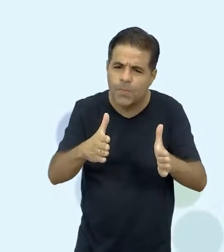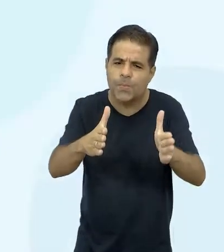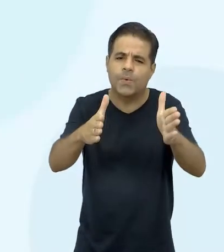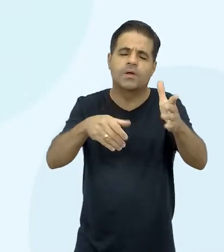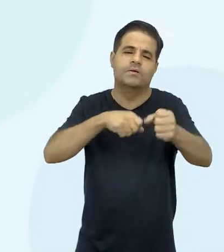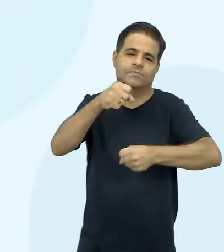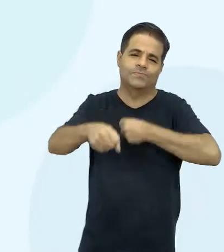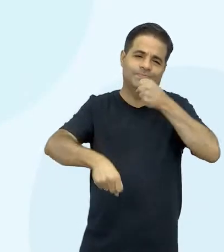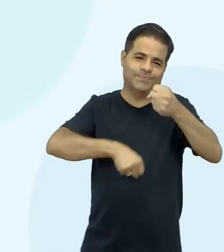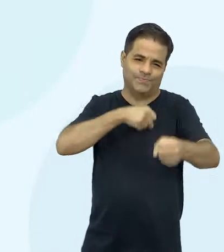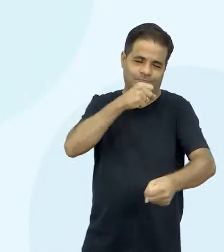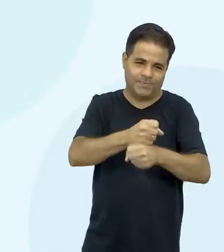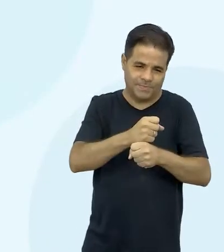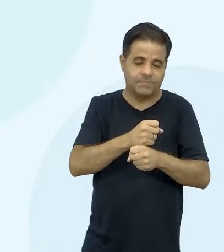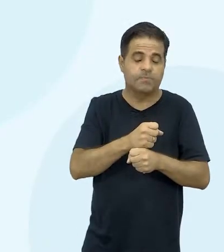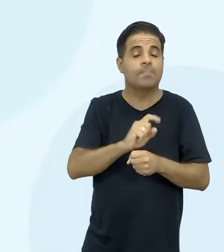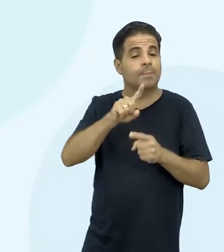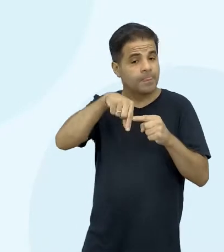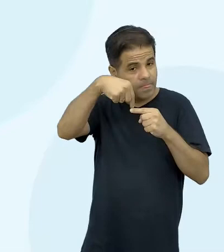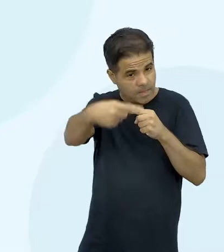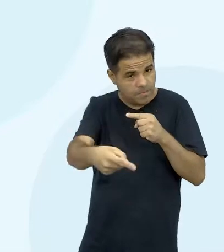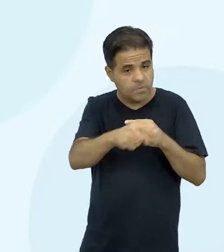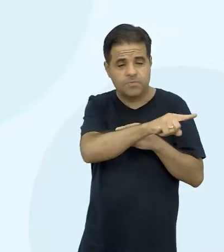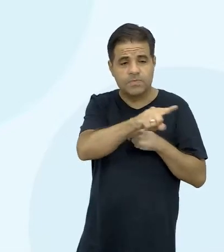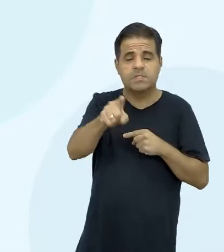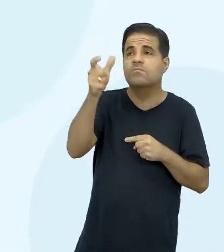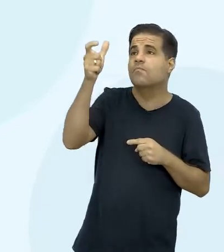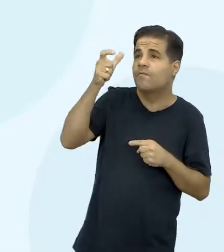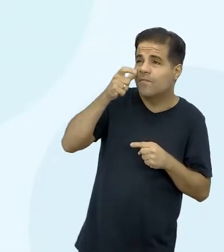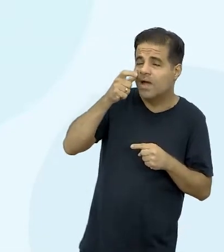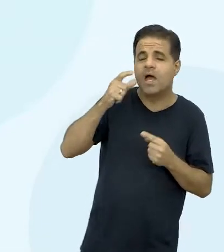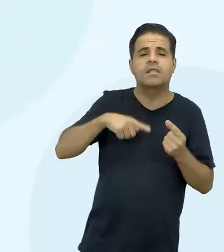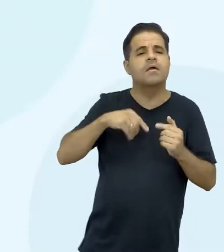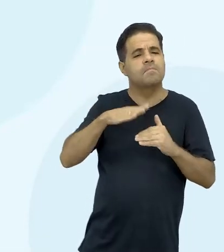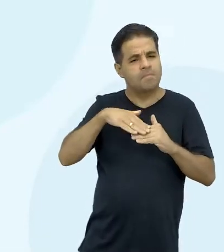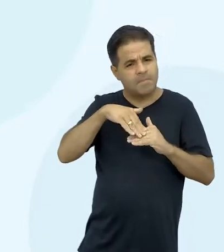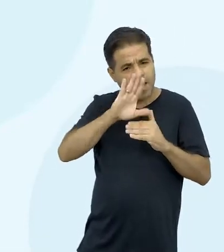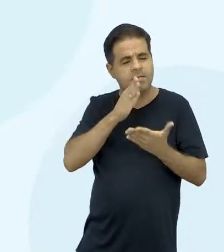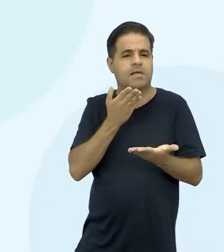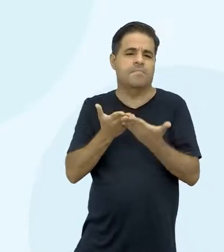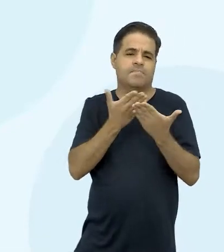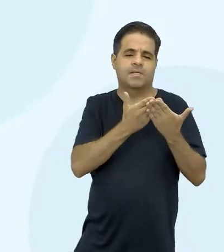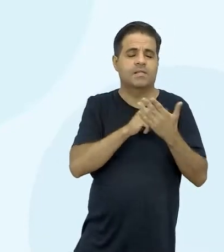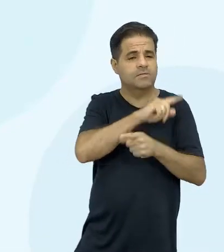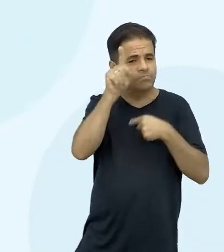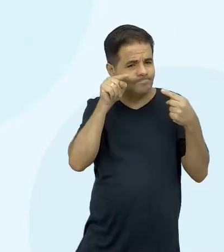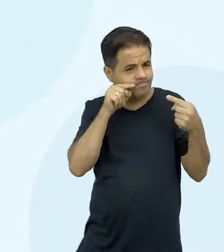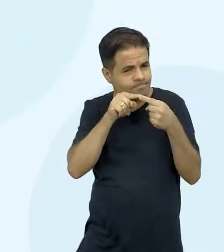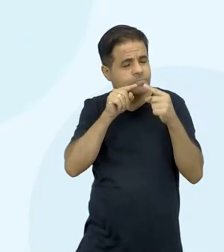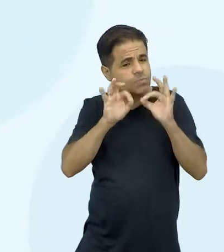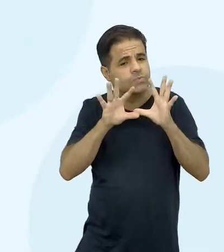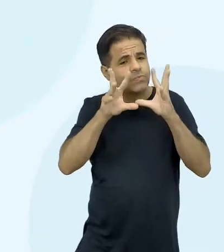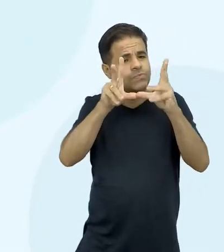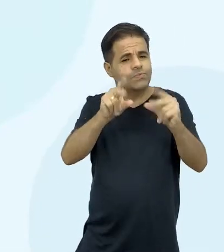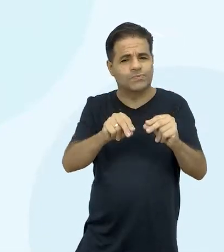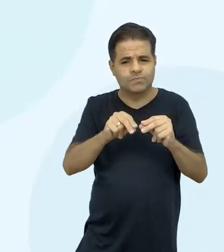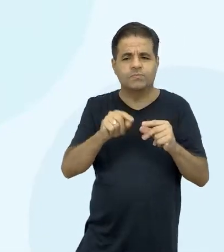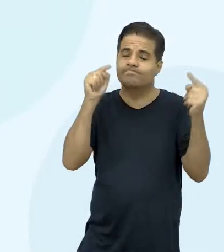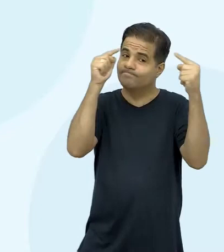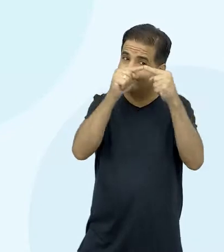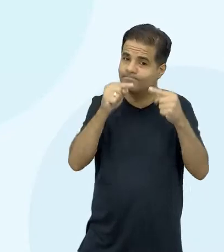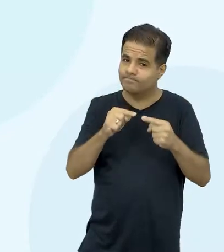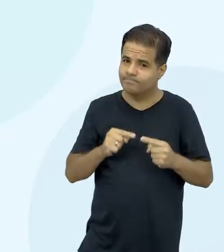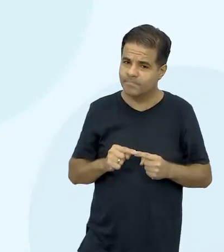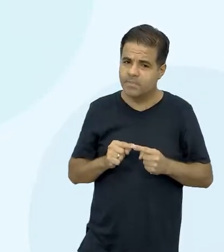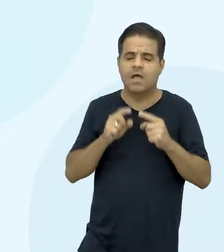tá joia? Em seguida, vocês vão ver também, existem mais habilidades e objetivos. Tudo isso também tem a ver